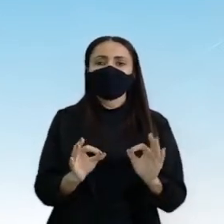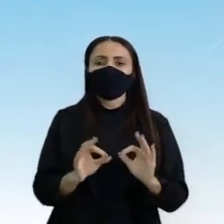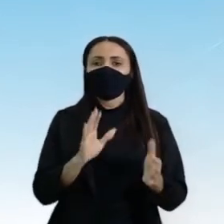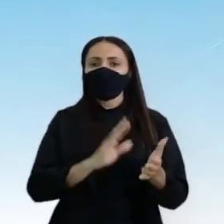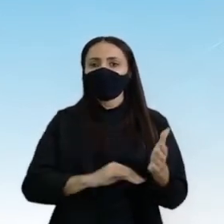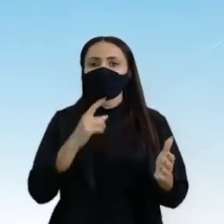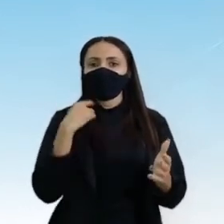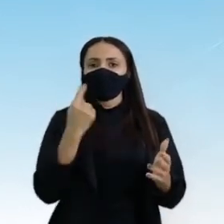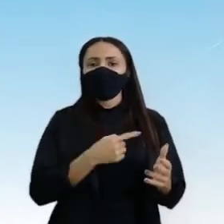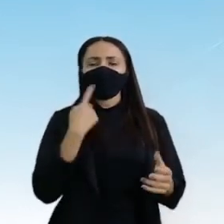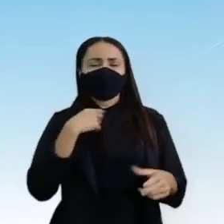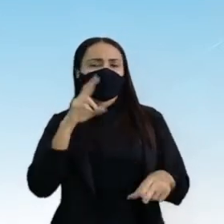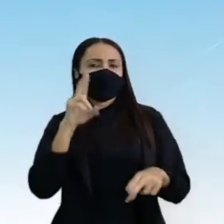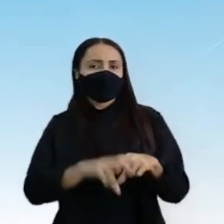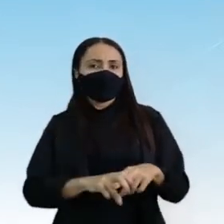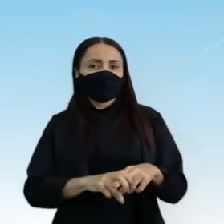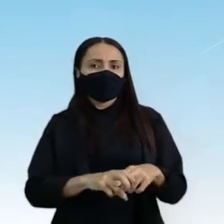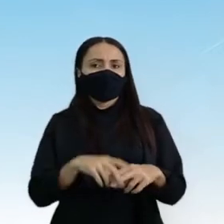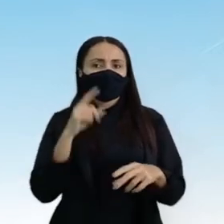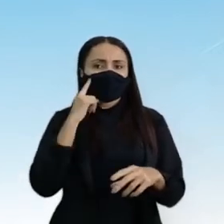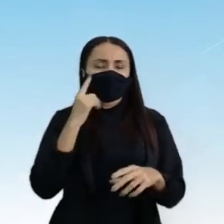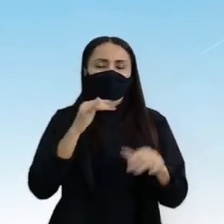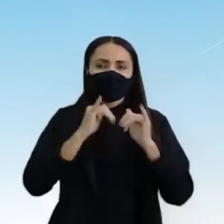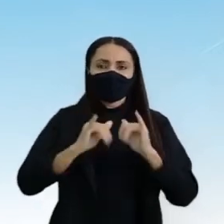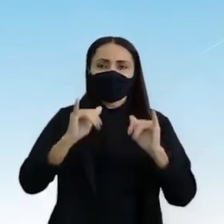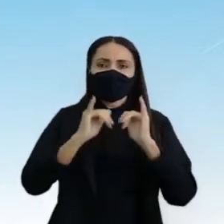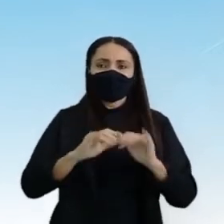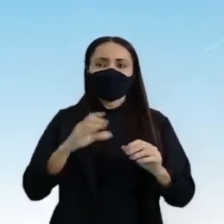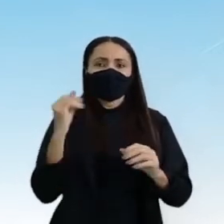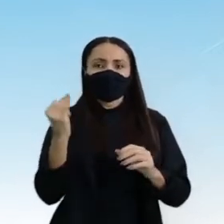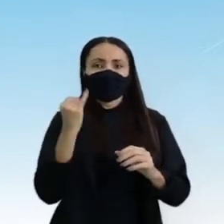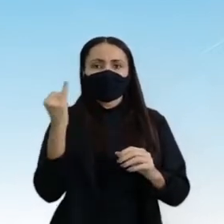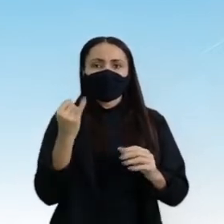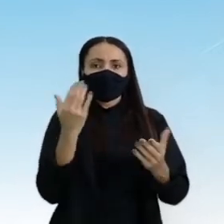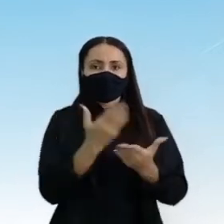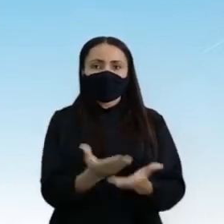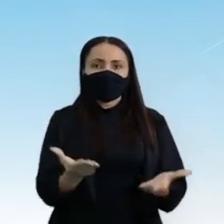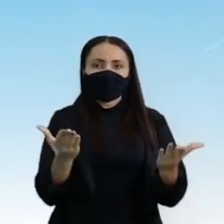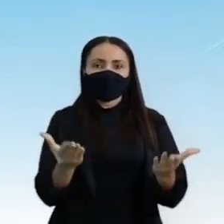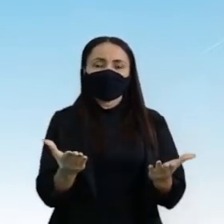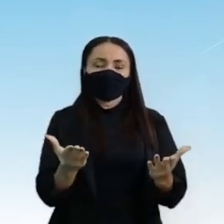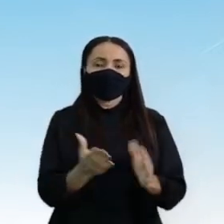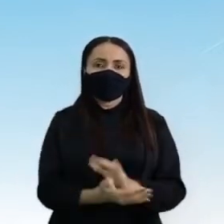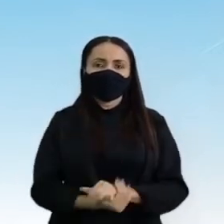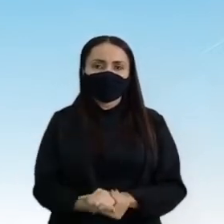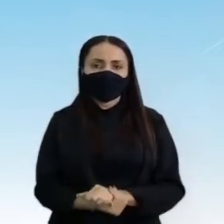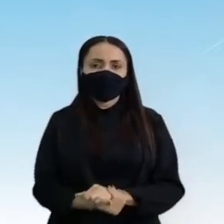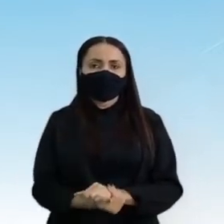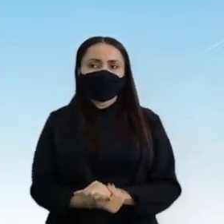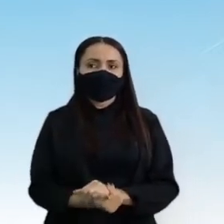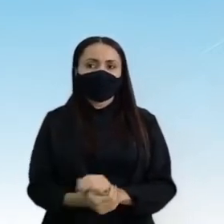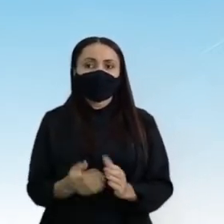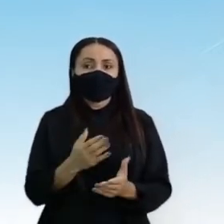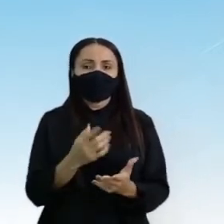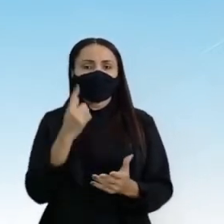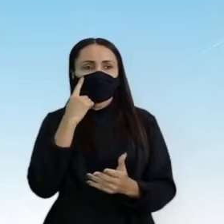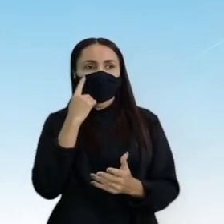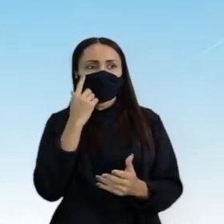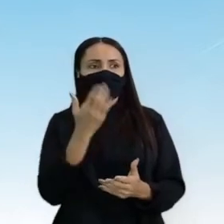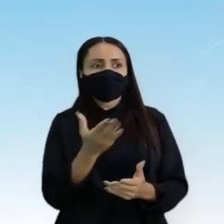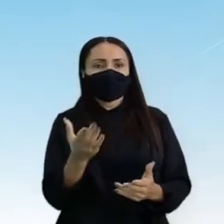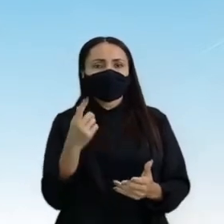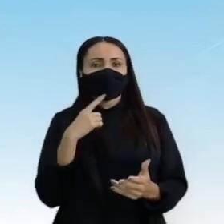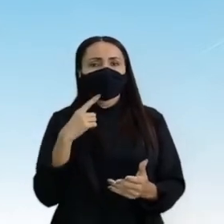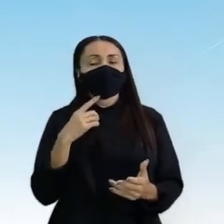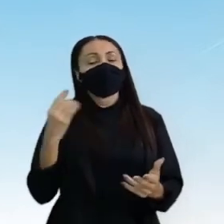aí, presta atenção, porque tem informações importantíssimas aqui para vocês. Então olha aqui para a tela, que